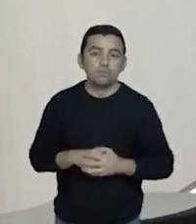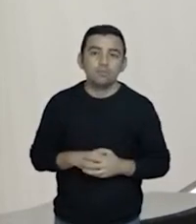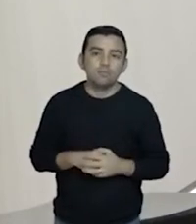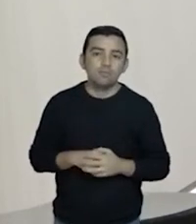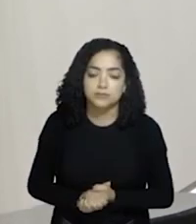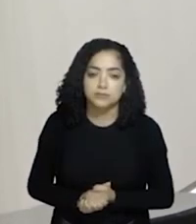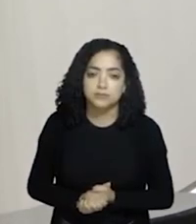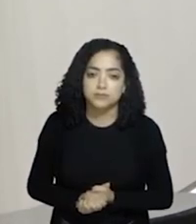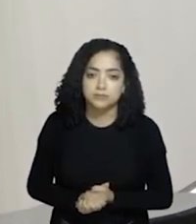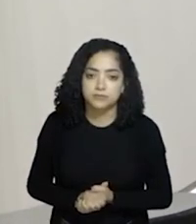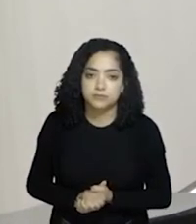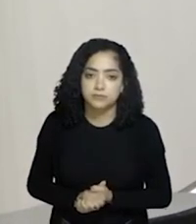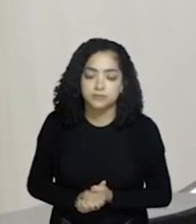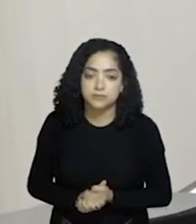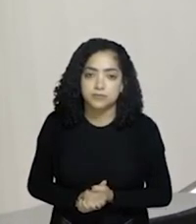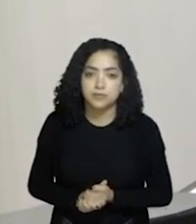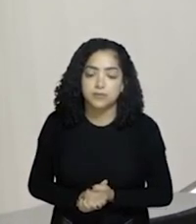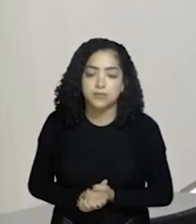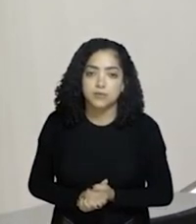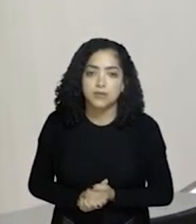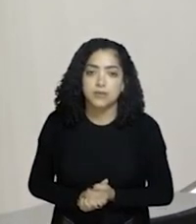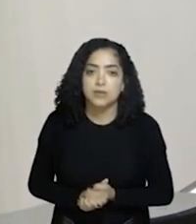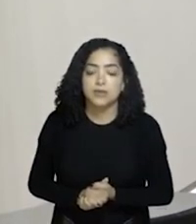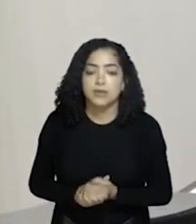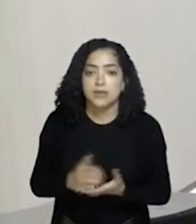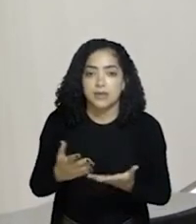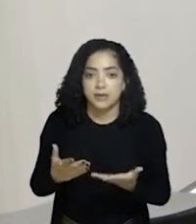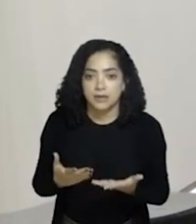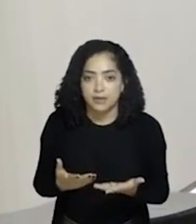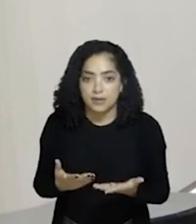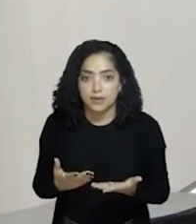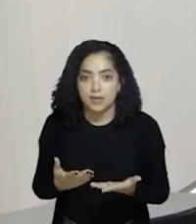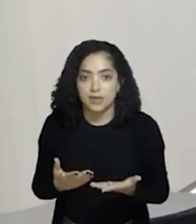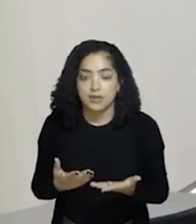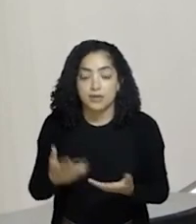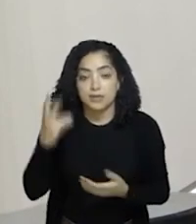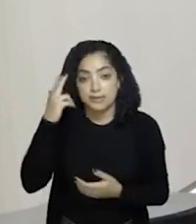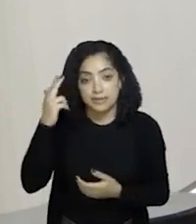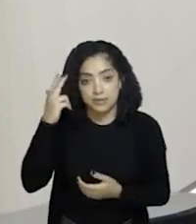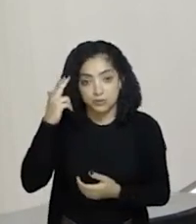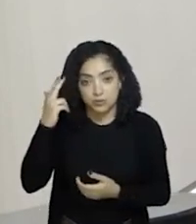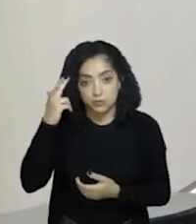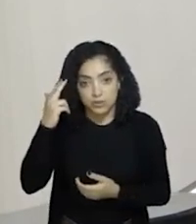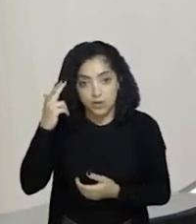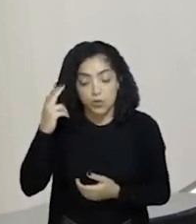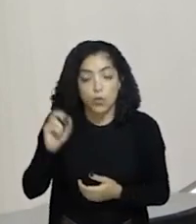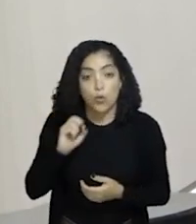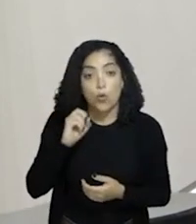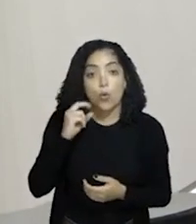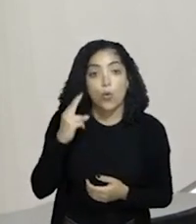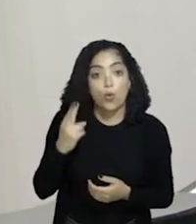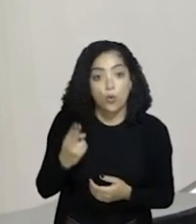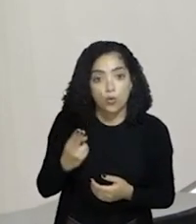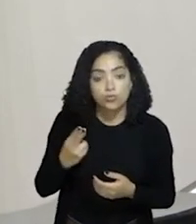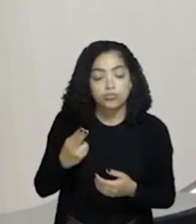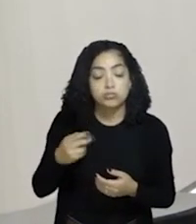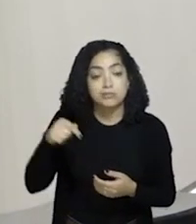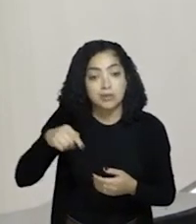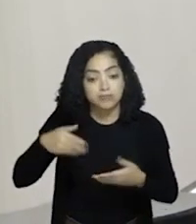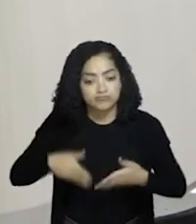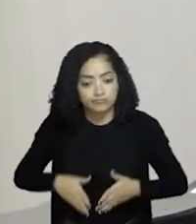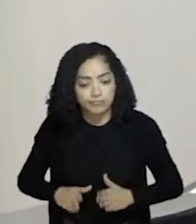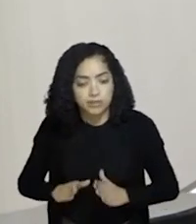banca manter a questão de ser natural ou residir no estado